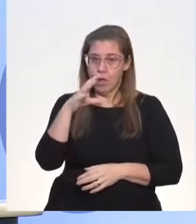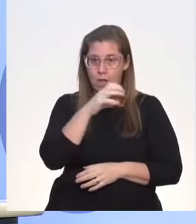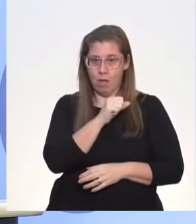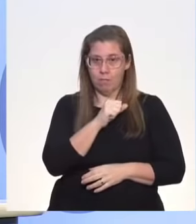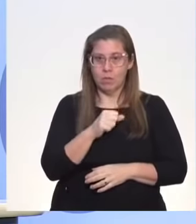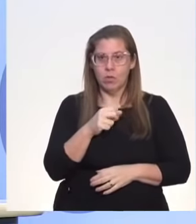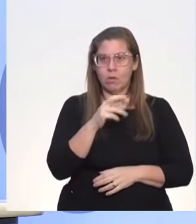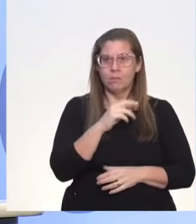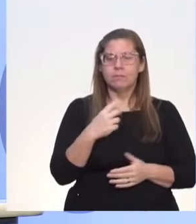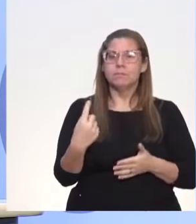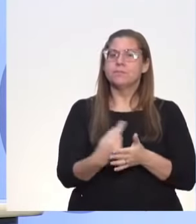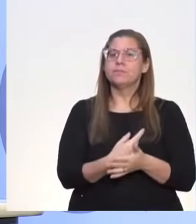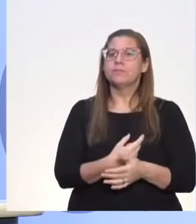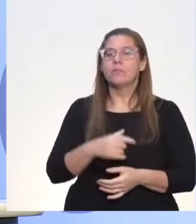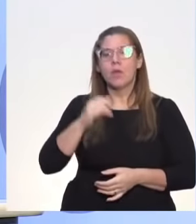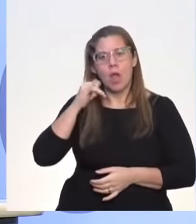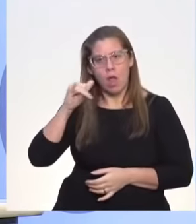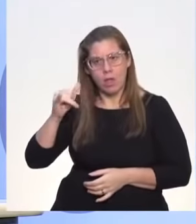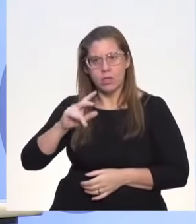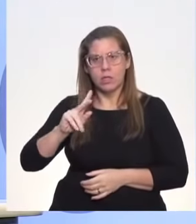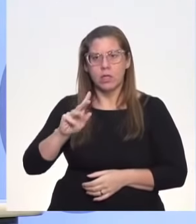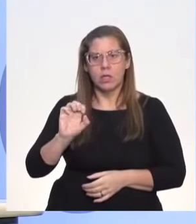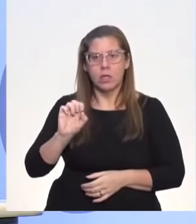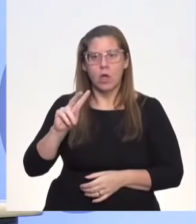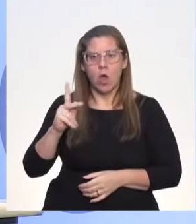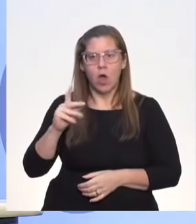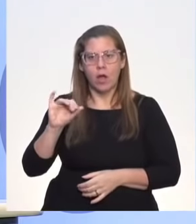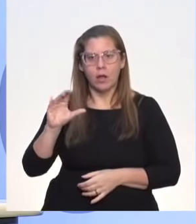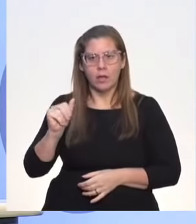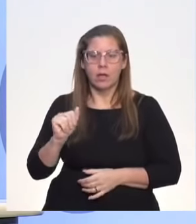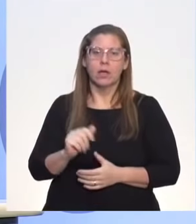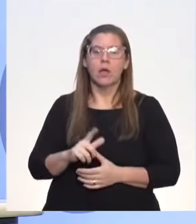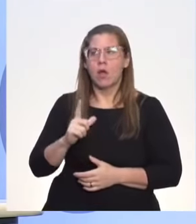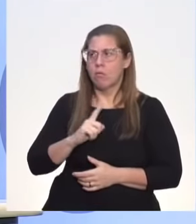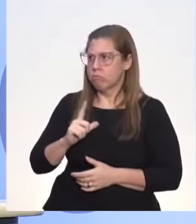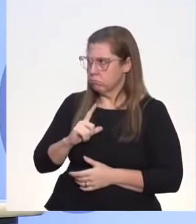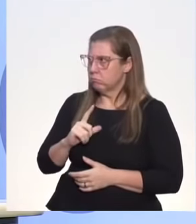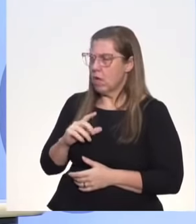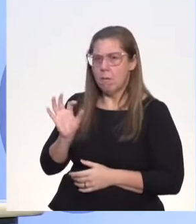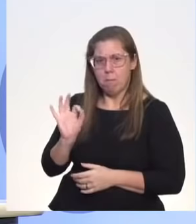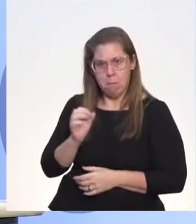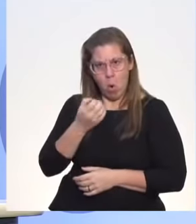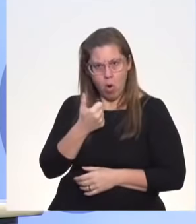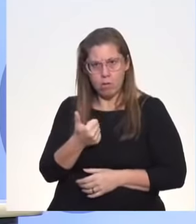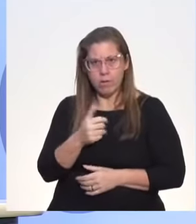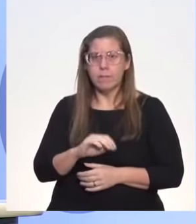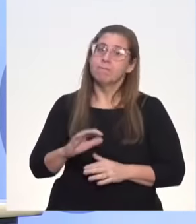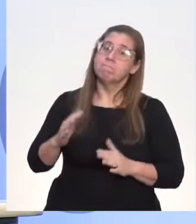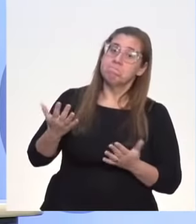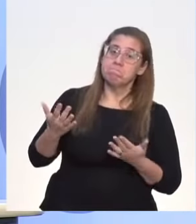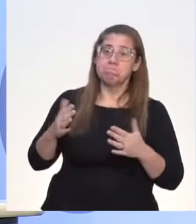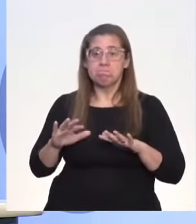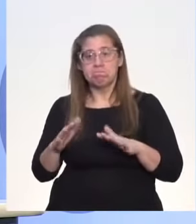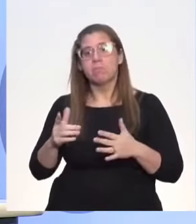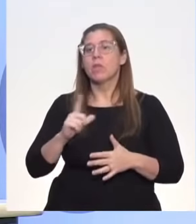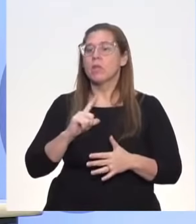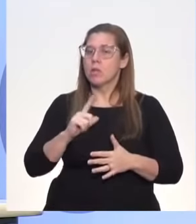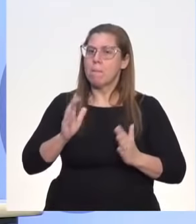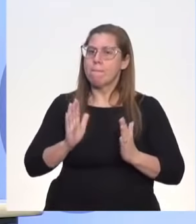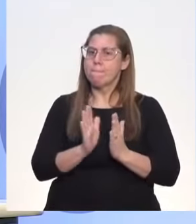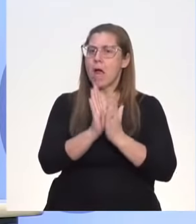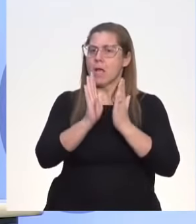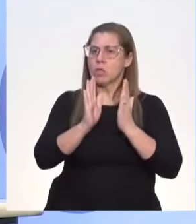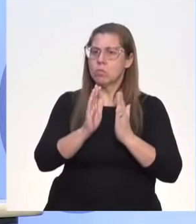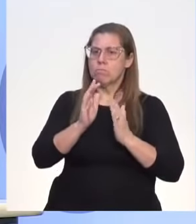rapidinho aqui que tá é assim a energia eólica não destrói o ambiente é viável na verdade Professor mais ou menos né ela tem um